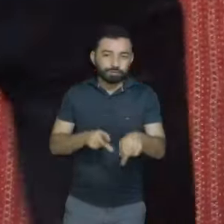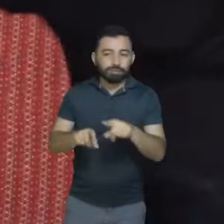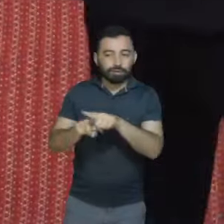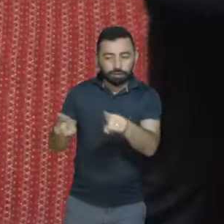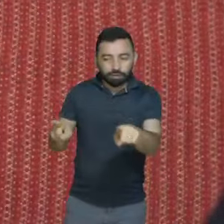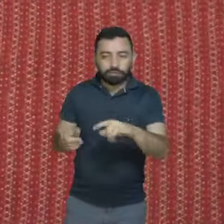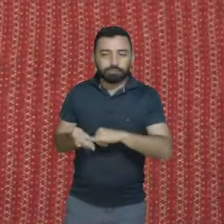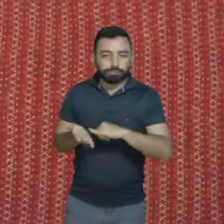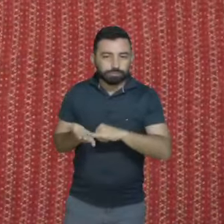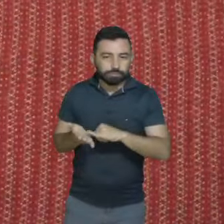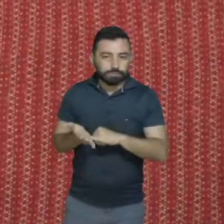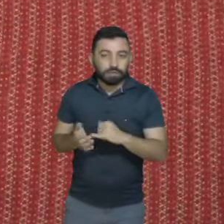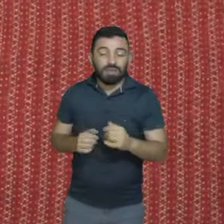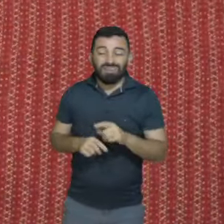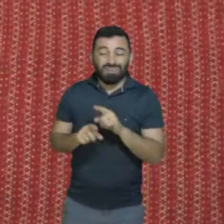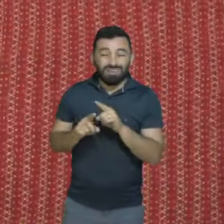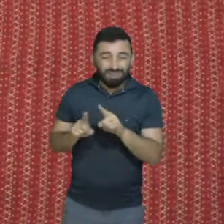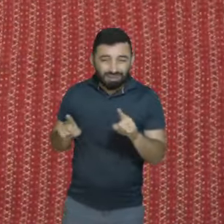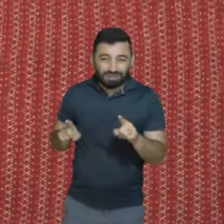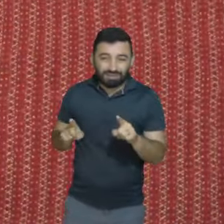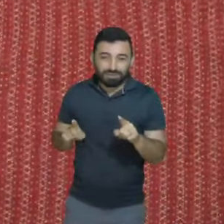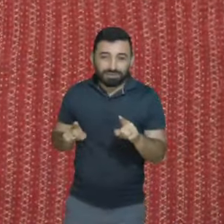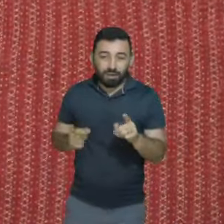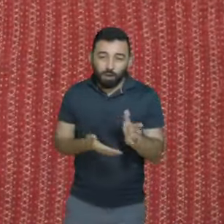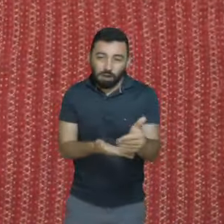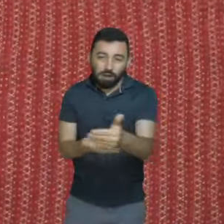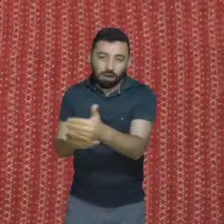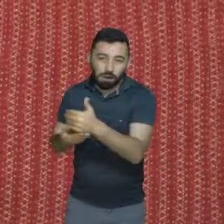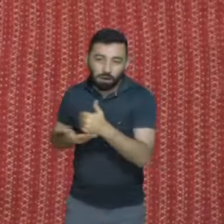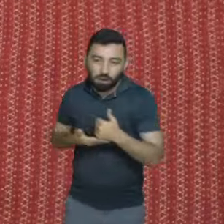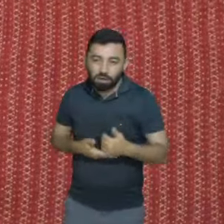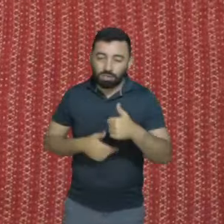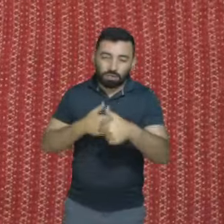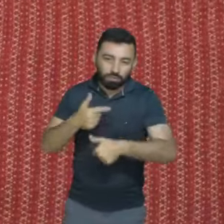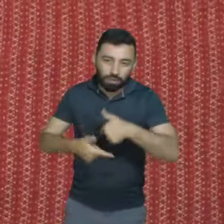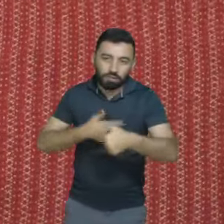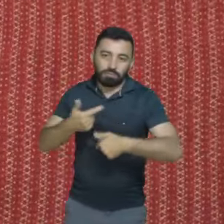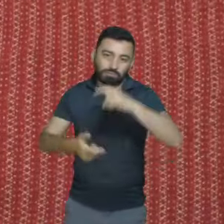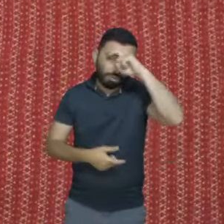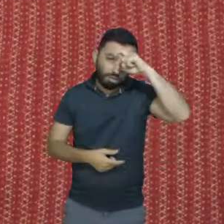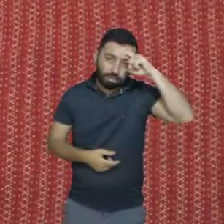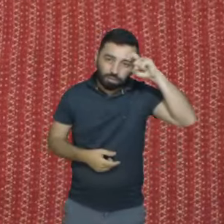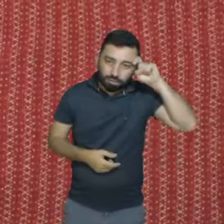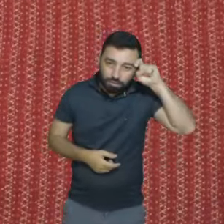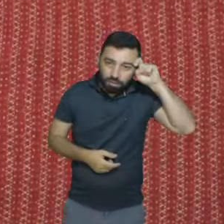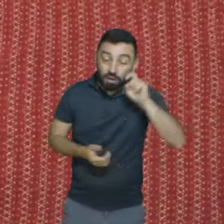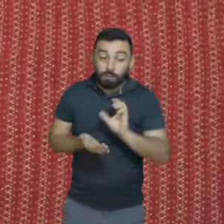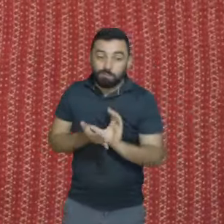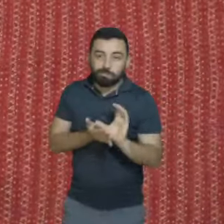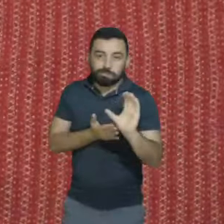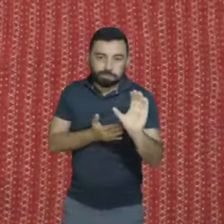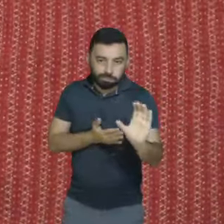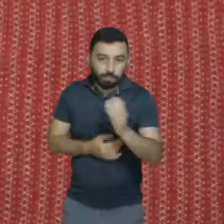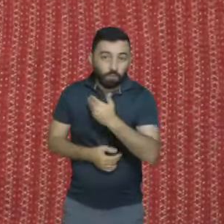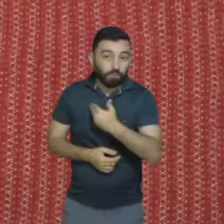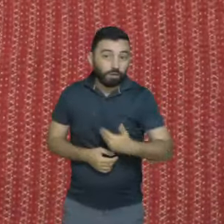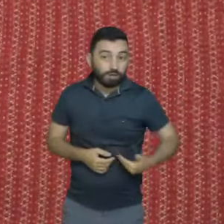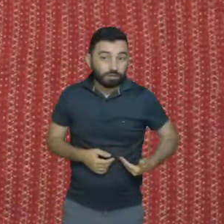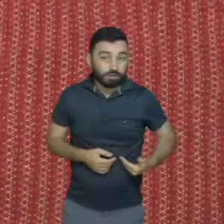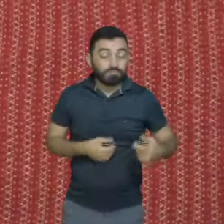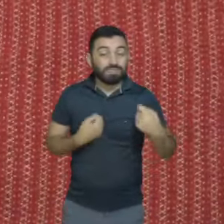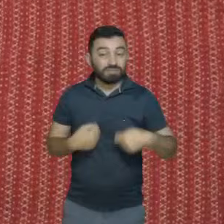contribuinte que ele faz o recolhimento através do seu trabalho, do seu suor, que é encaminhado para os cofres do governo, ele tem